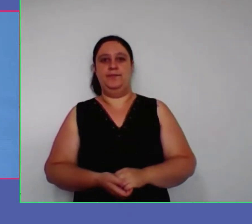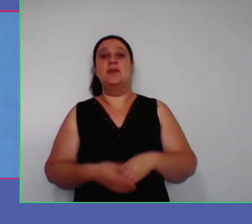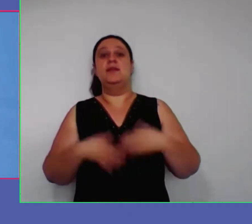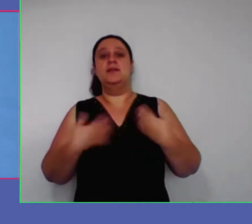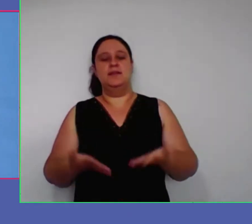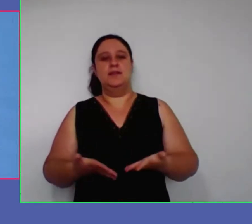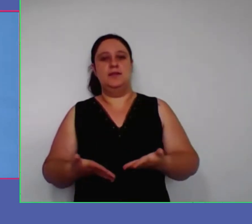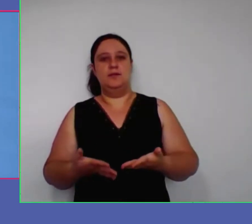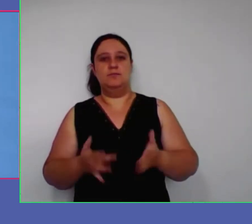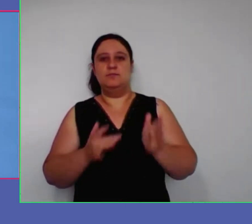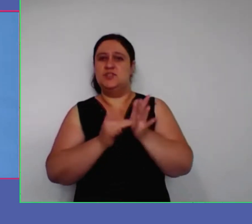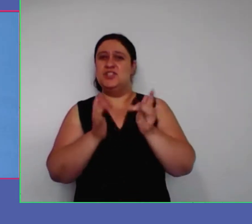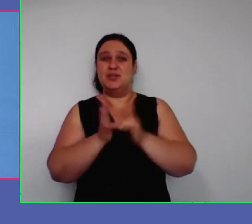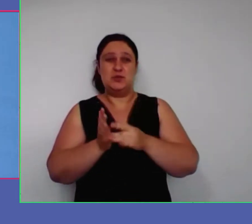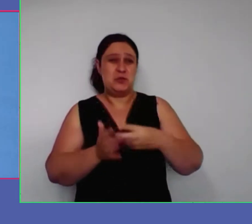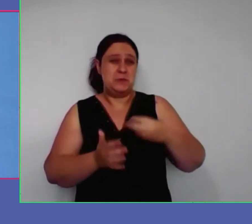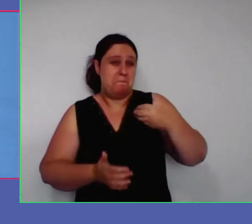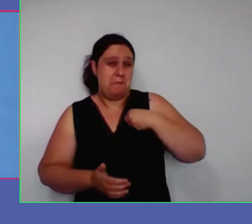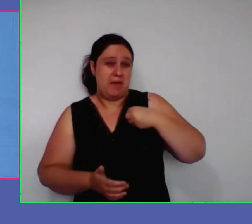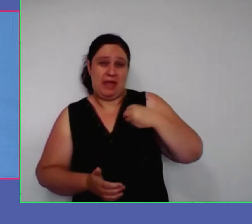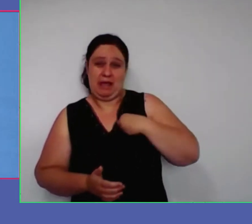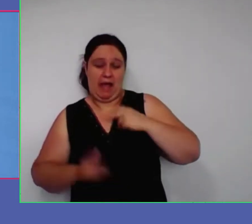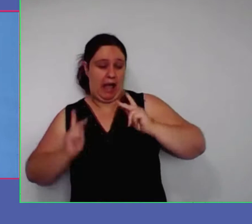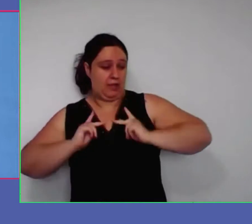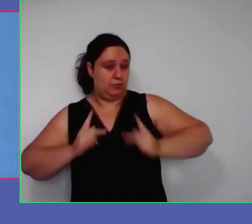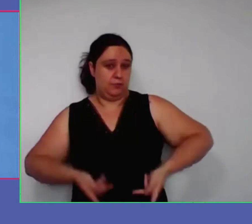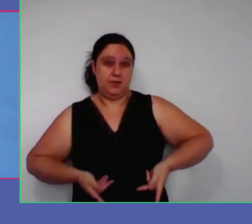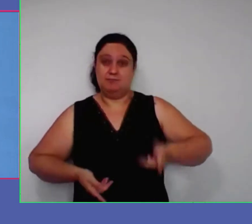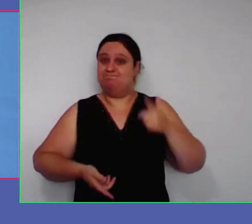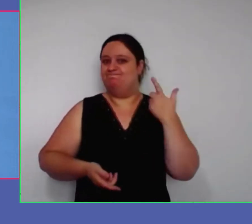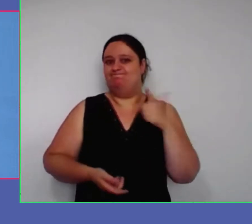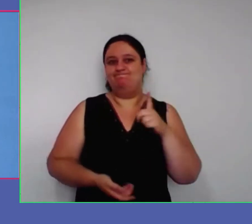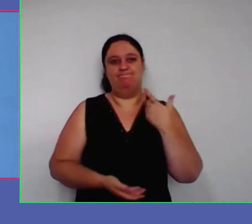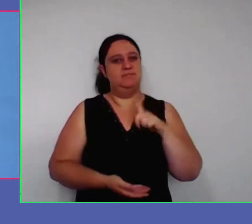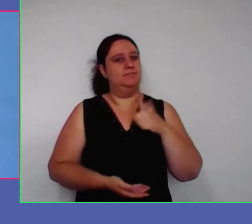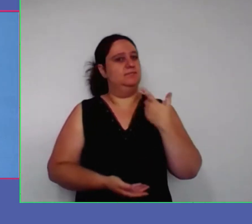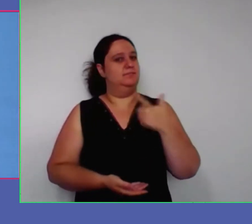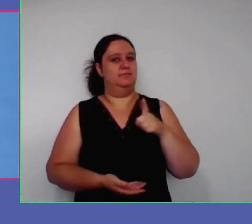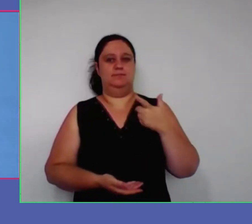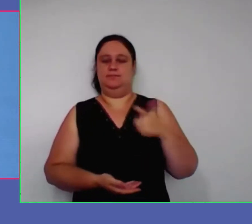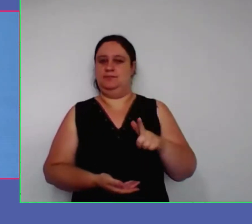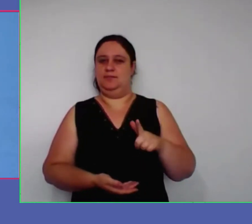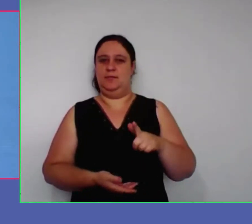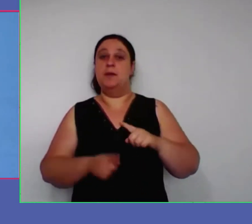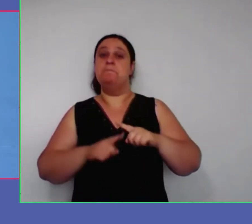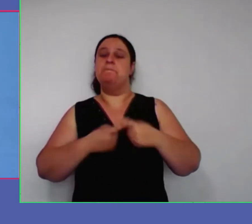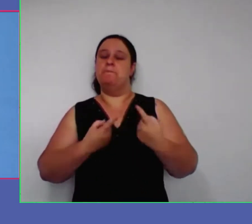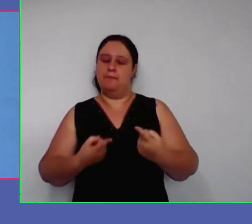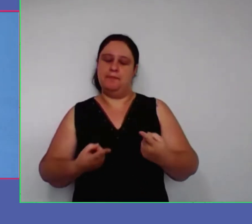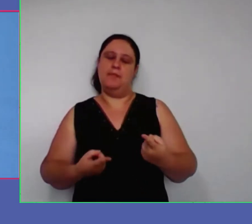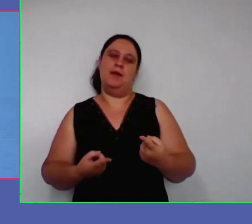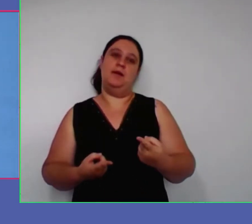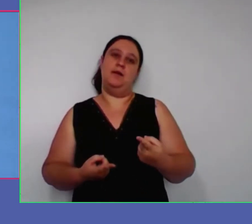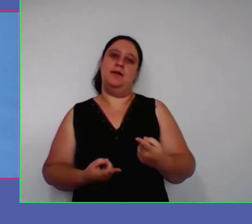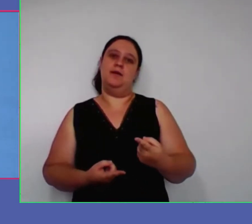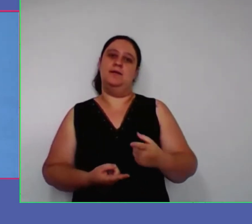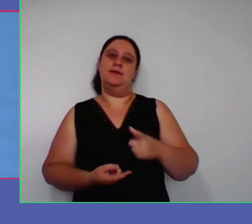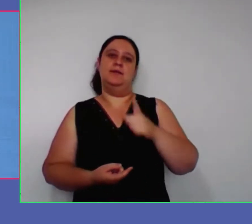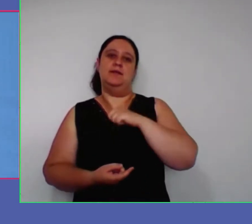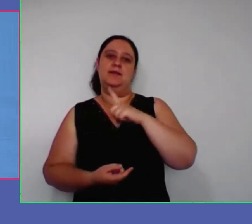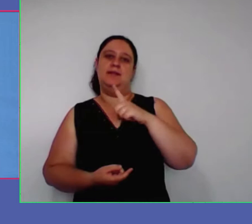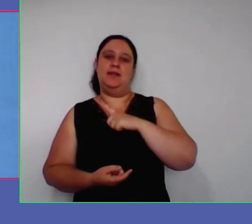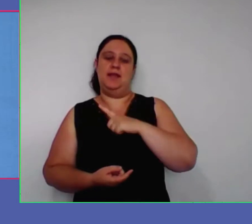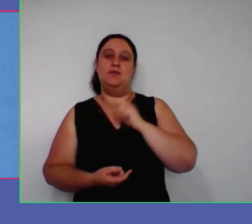do pecado do homem, mas ele traz sobre si a semelhança da